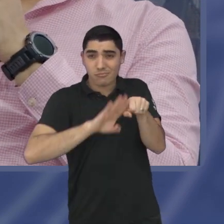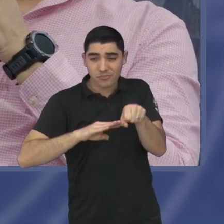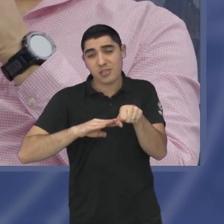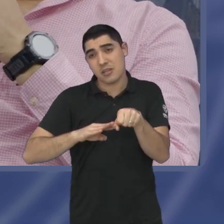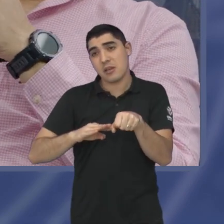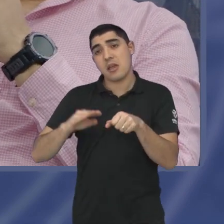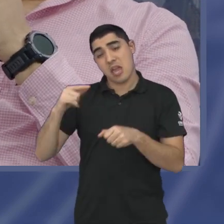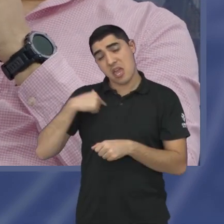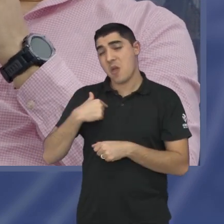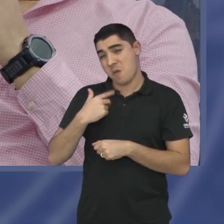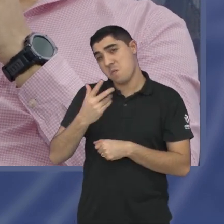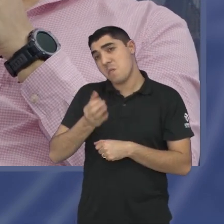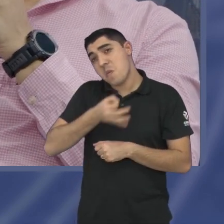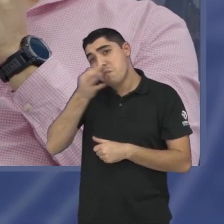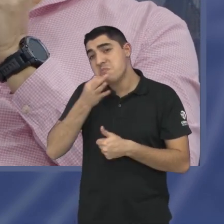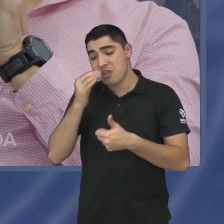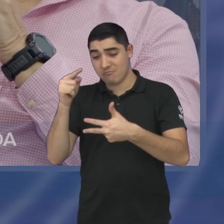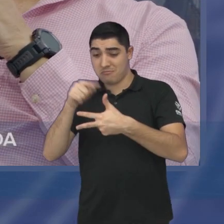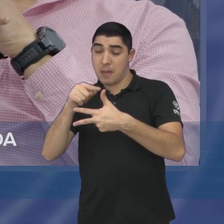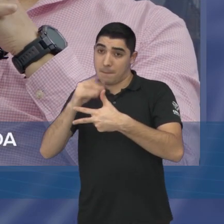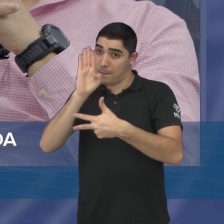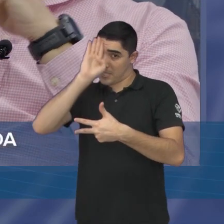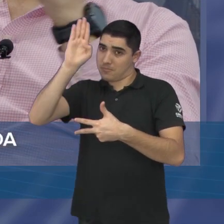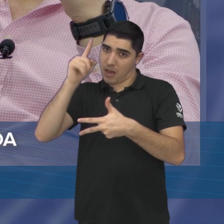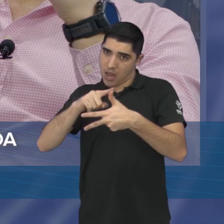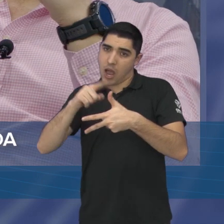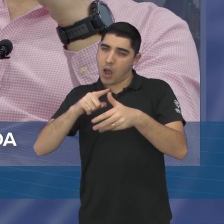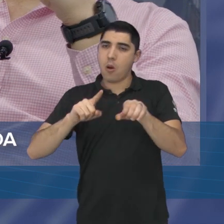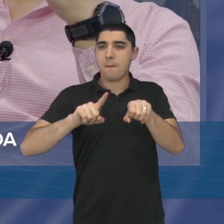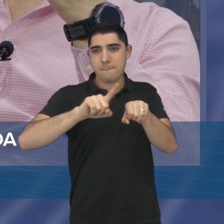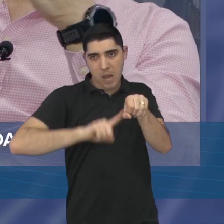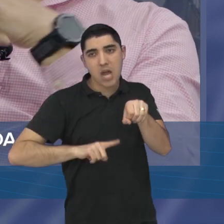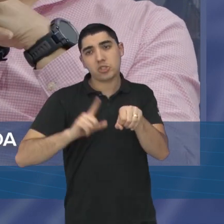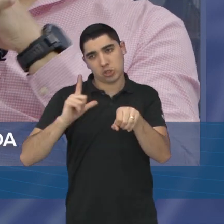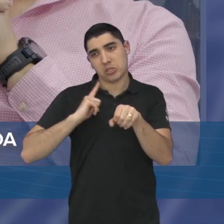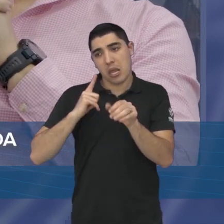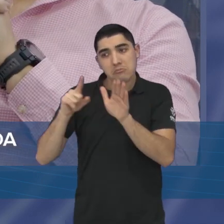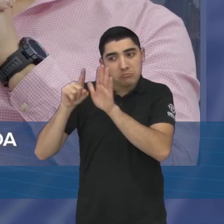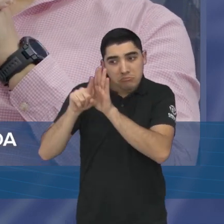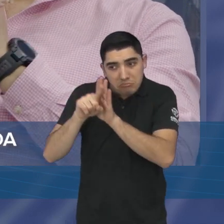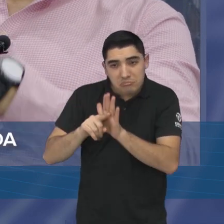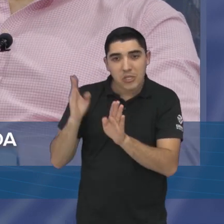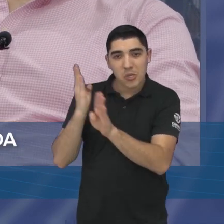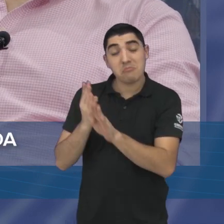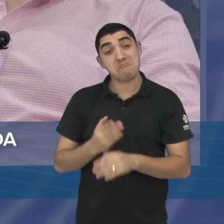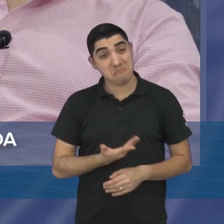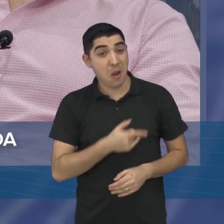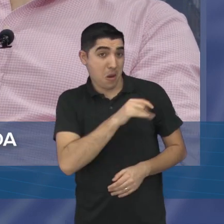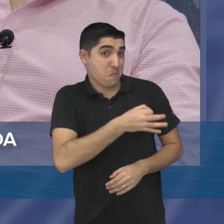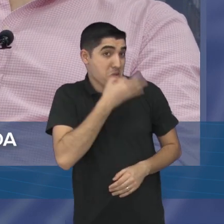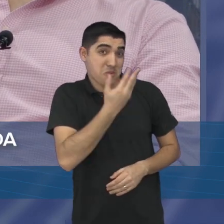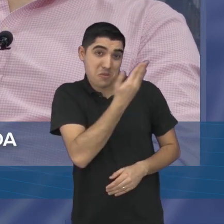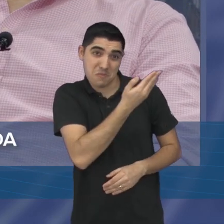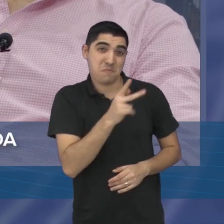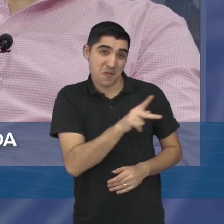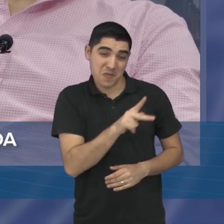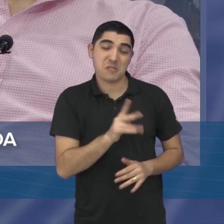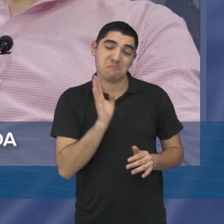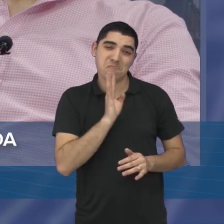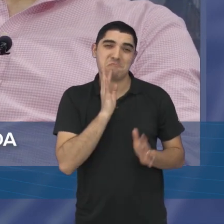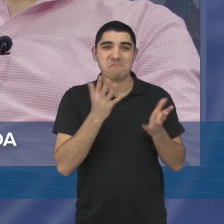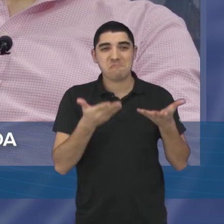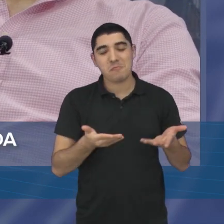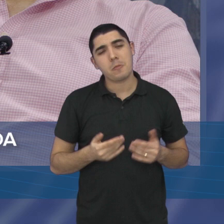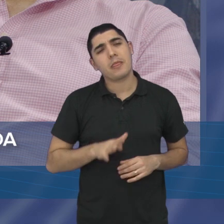agências espaciais do mundo. Eu apostaria Marte como o candidato mais provável. Tá aí, então, a aposta do professor. E,